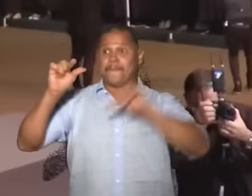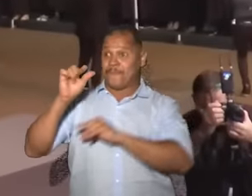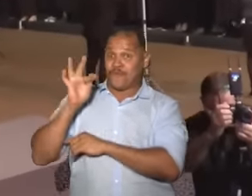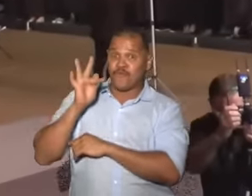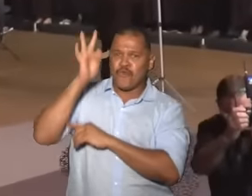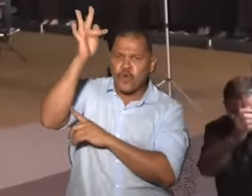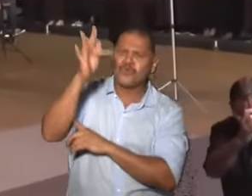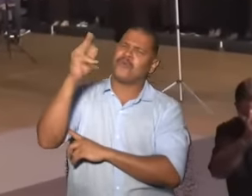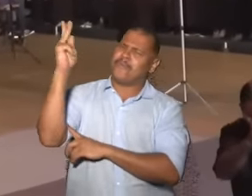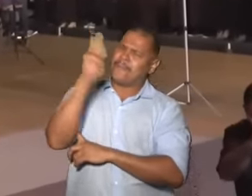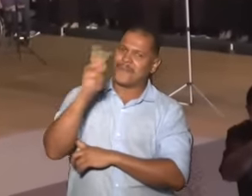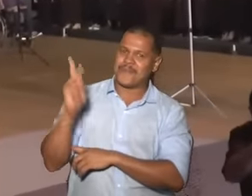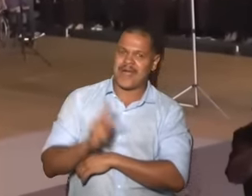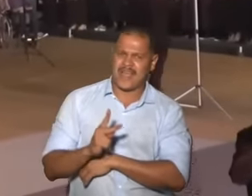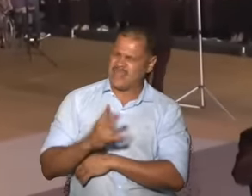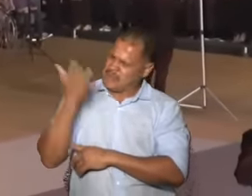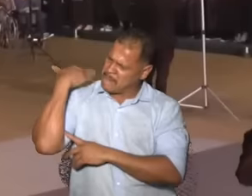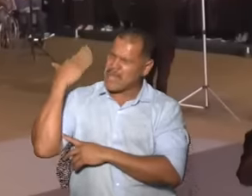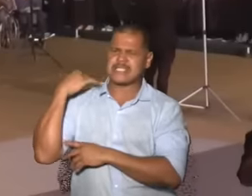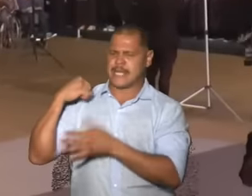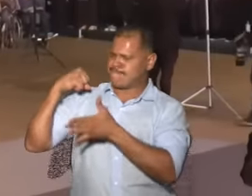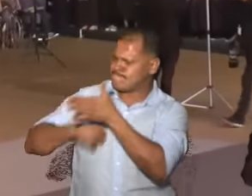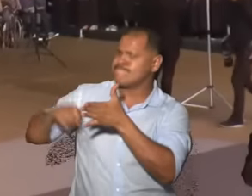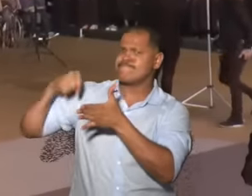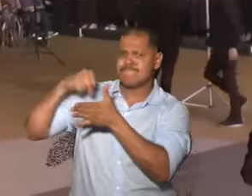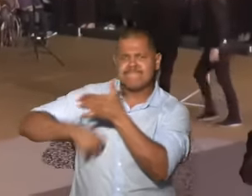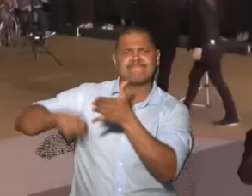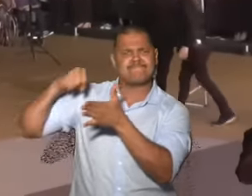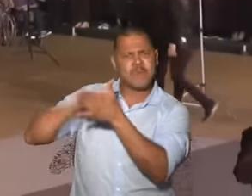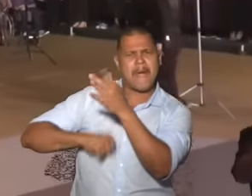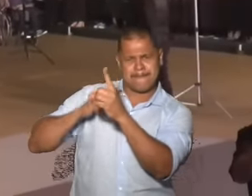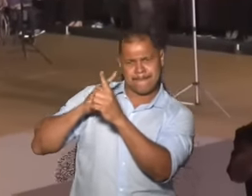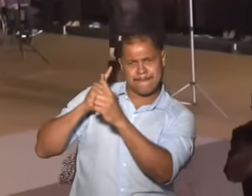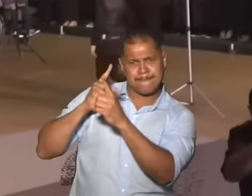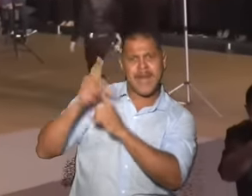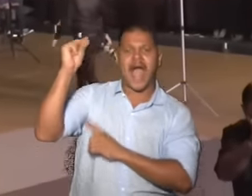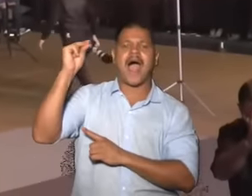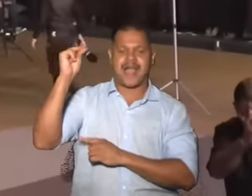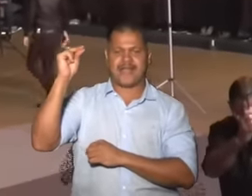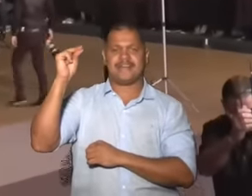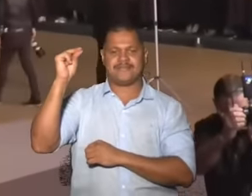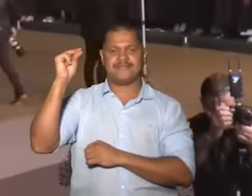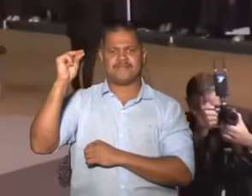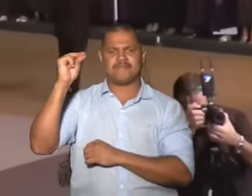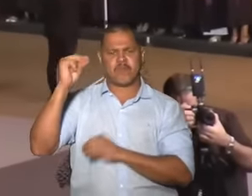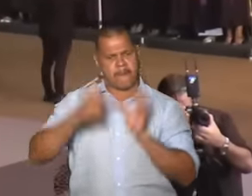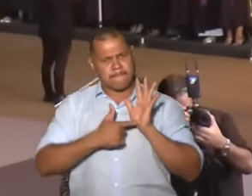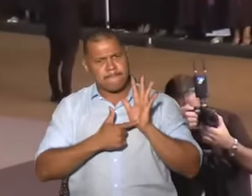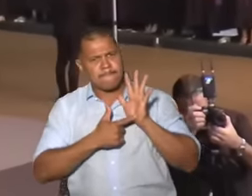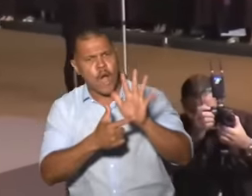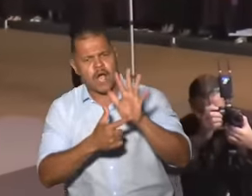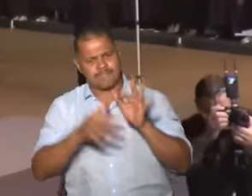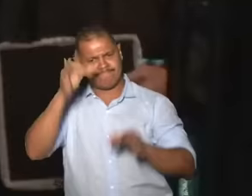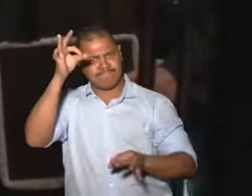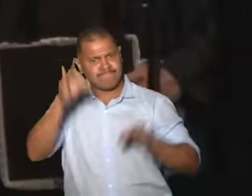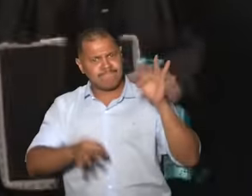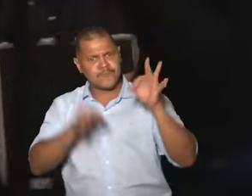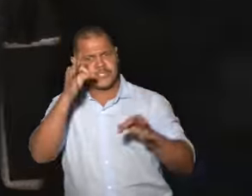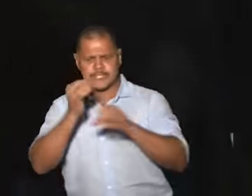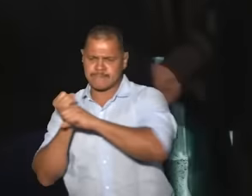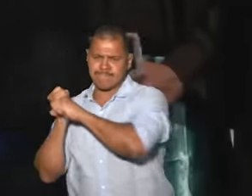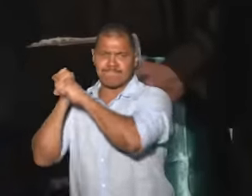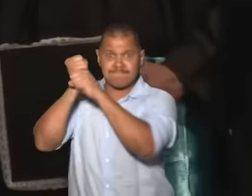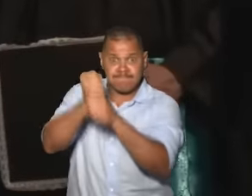no futuro e glória no passado. Mas ergue-se a justiça, clava